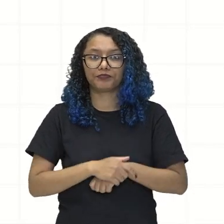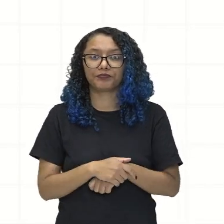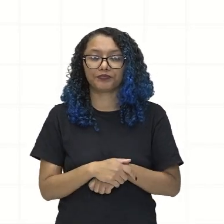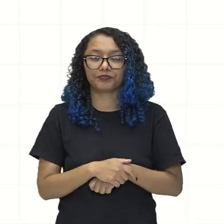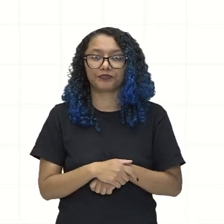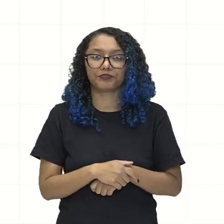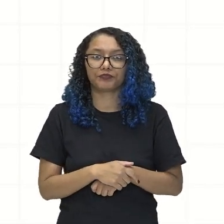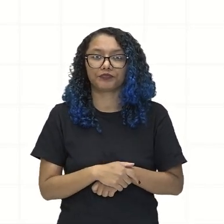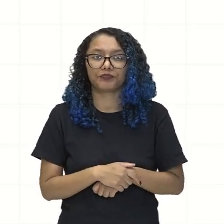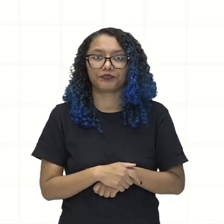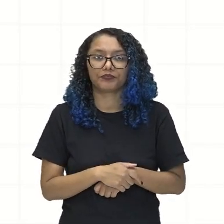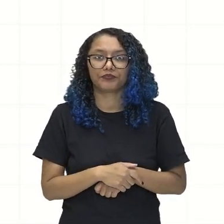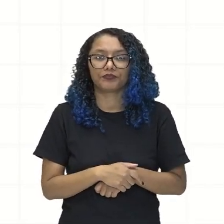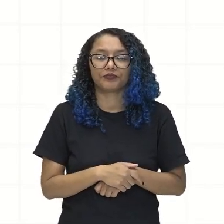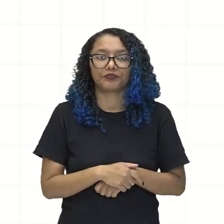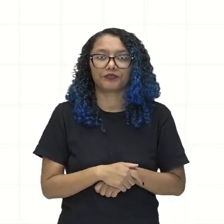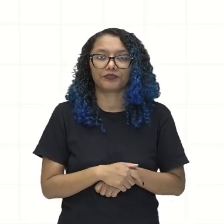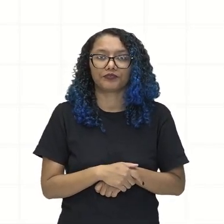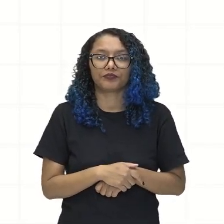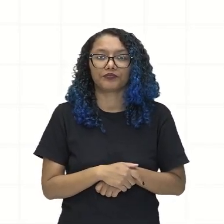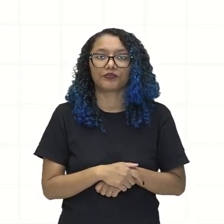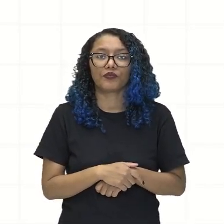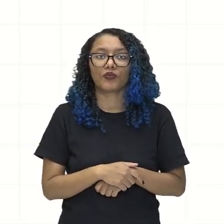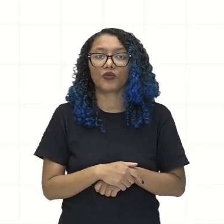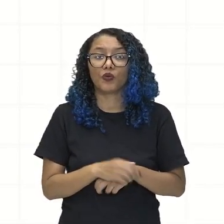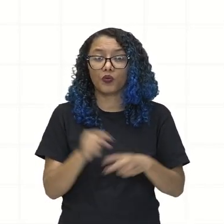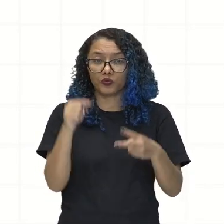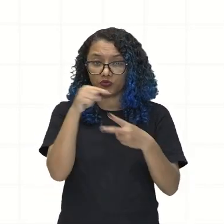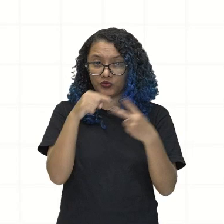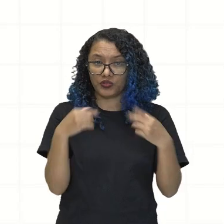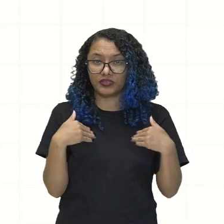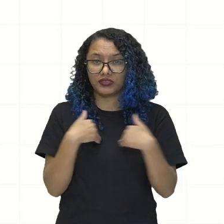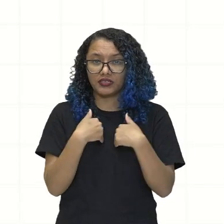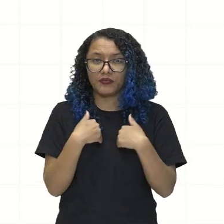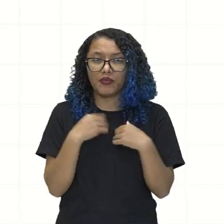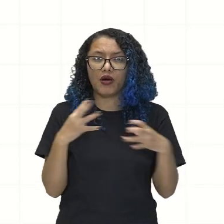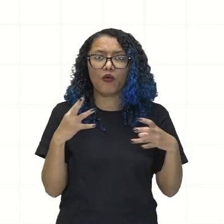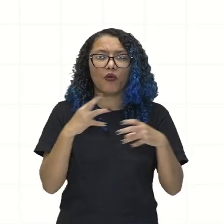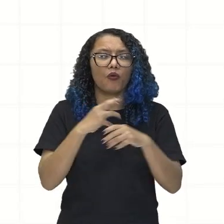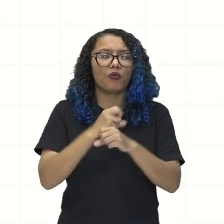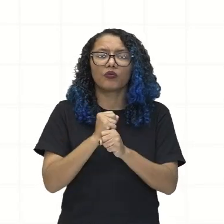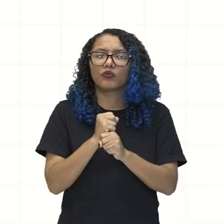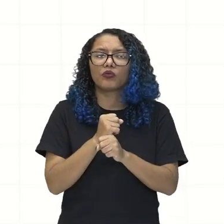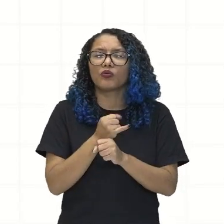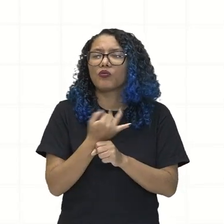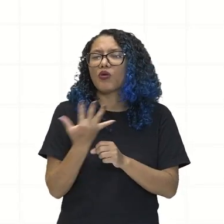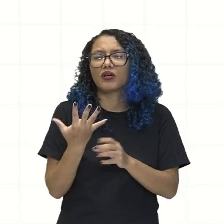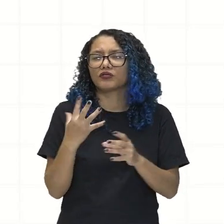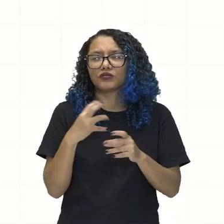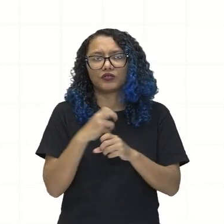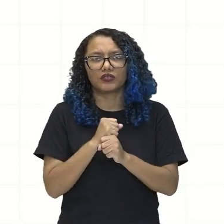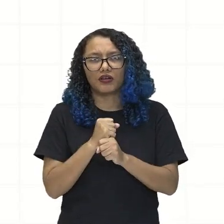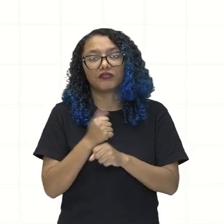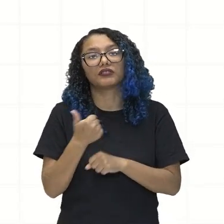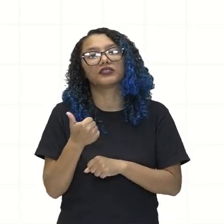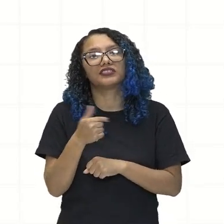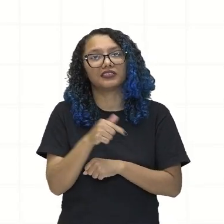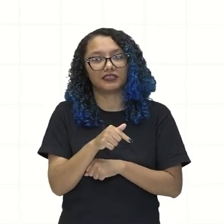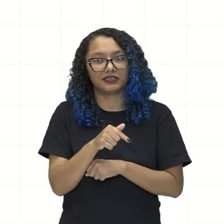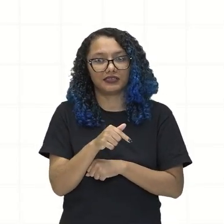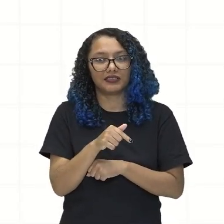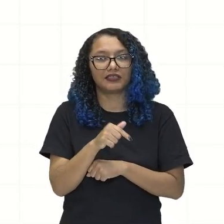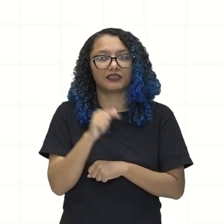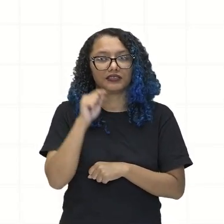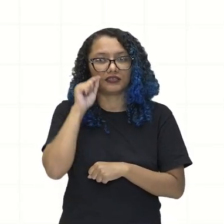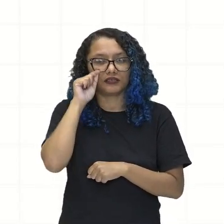há patos e ovelhas num total de 17 animais. Ora, se há pato e